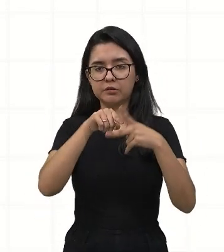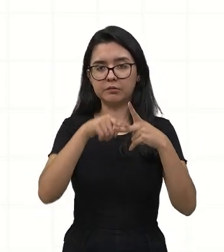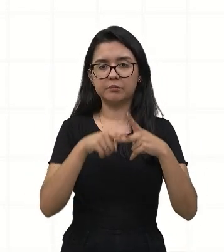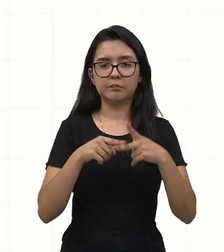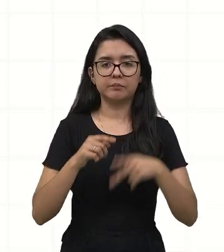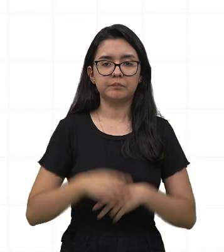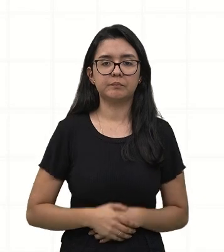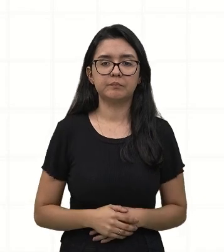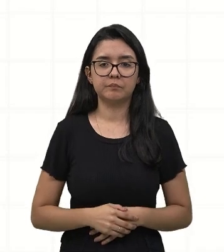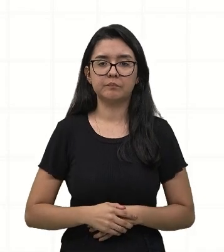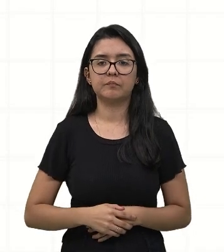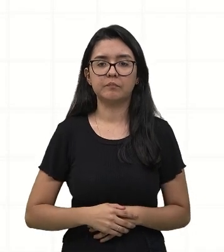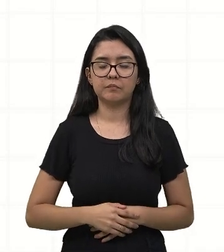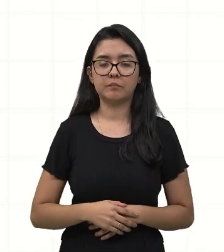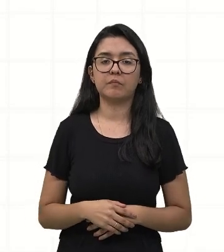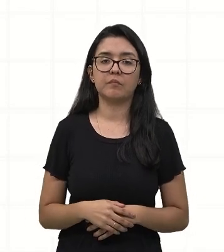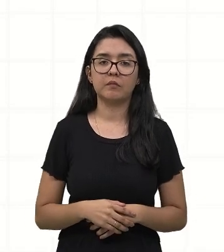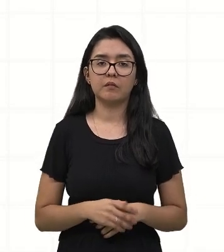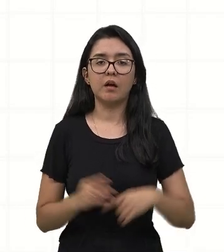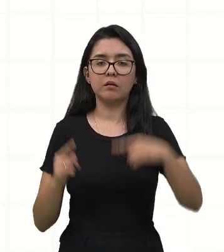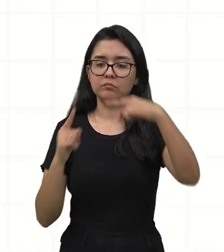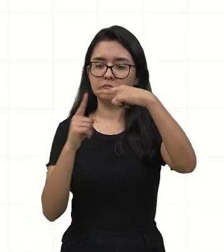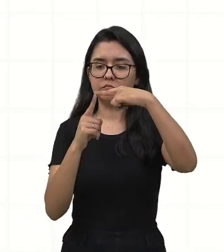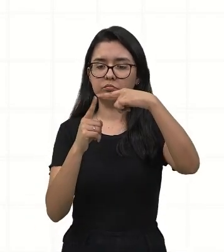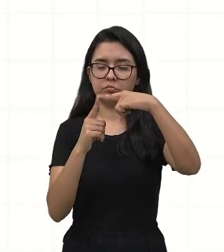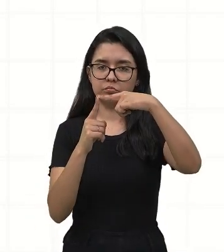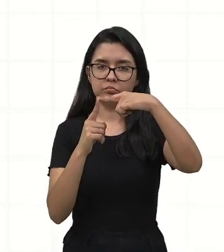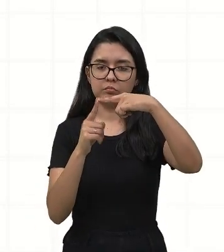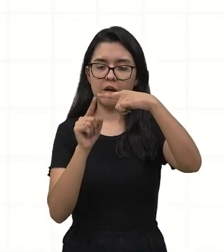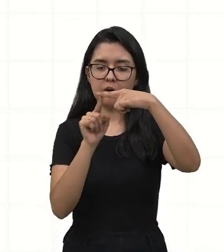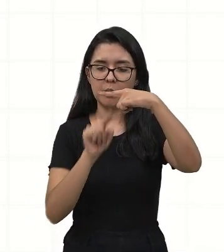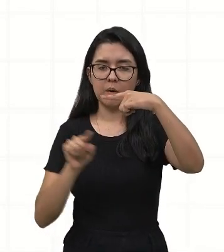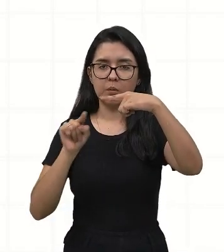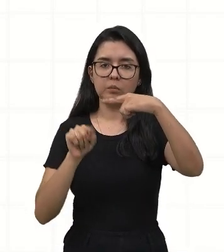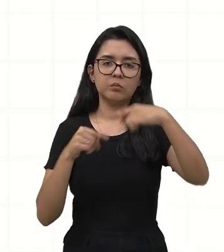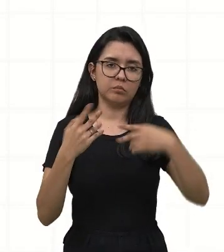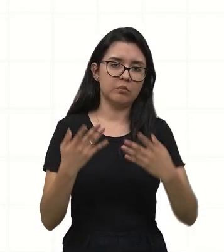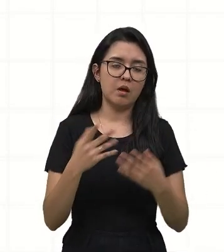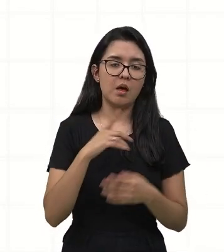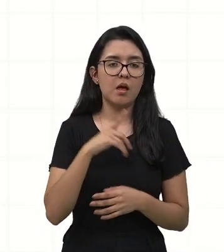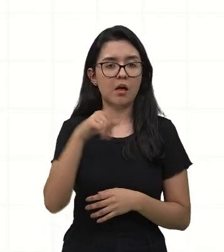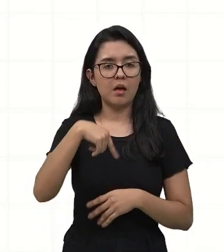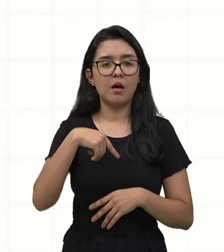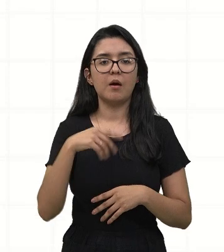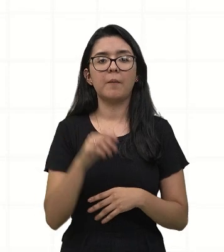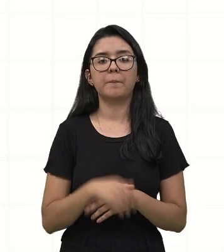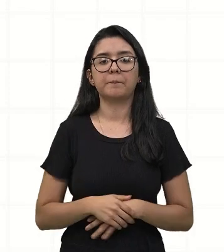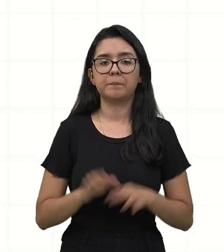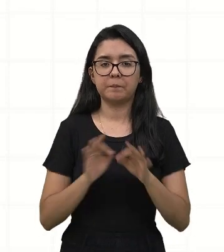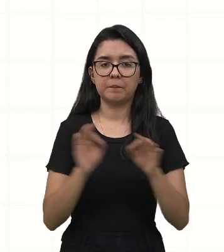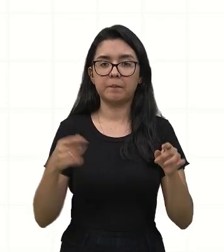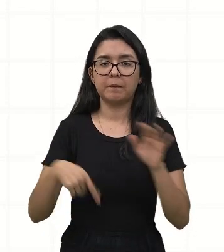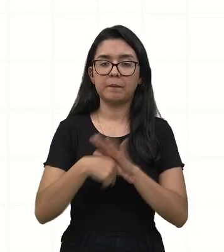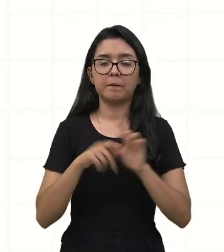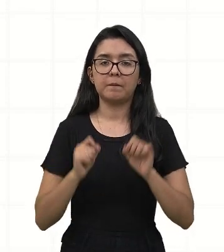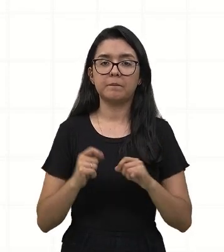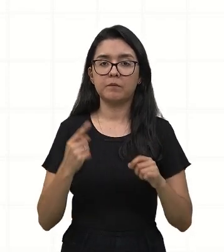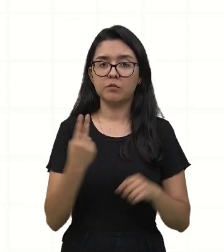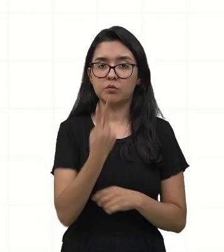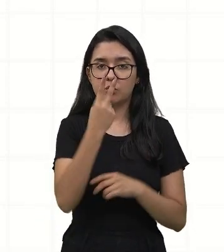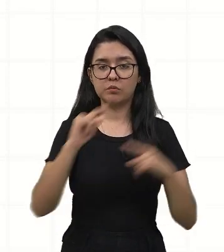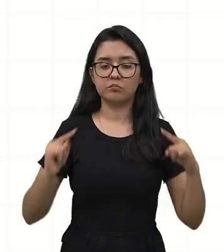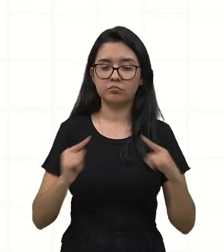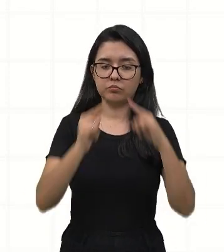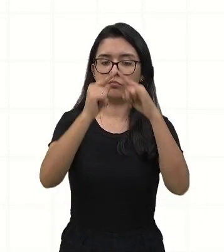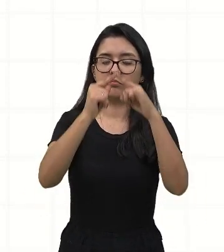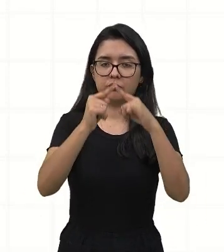semirretas, tá legal? De uma maneira mais intuitiva, nós podemos dizer isso. Então, o ângulo é a medida da abertura entre duas semirretas que se encontram